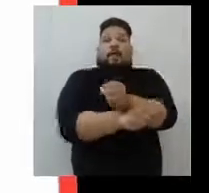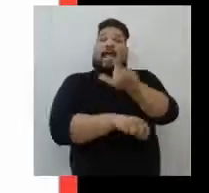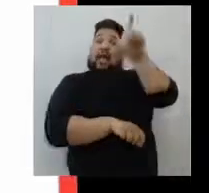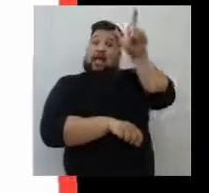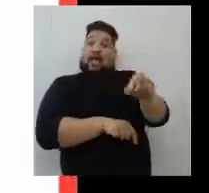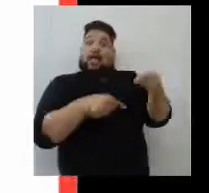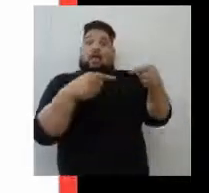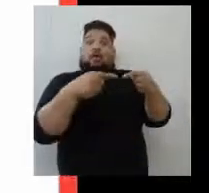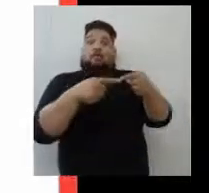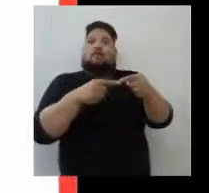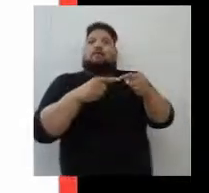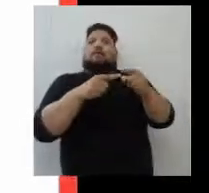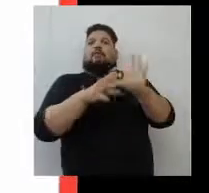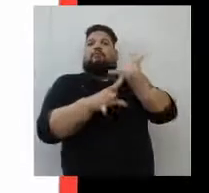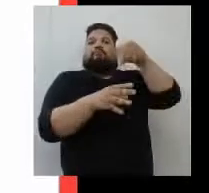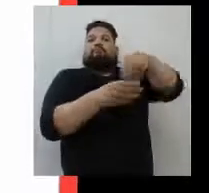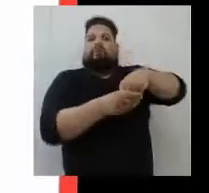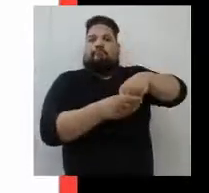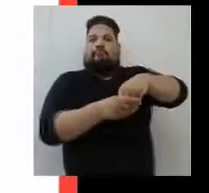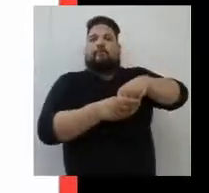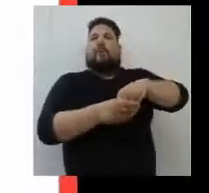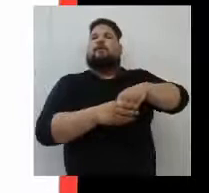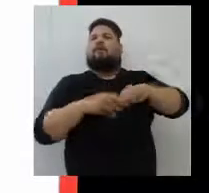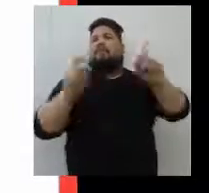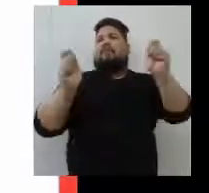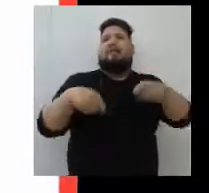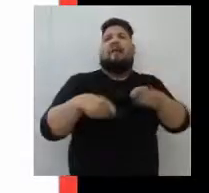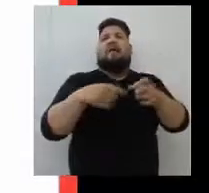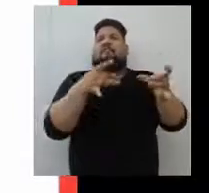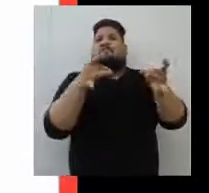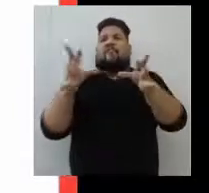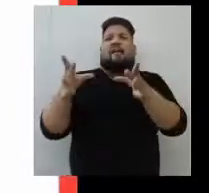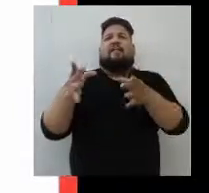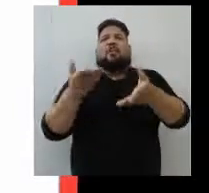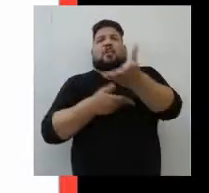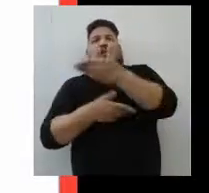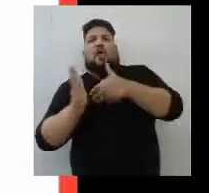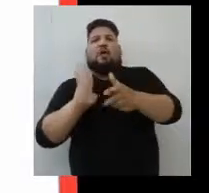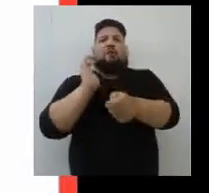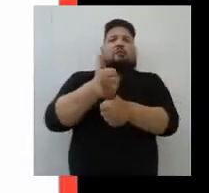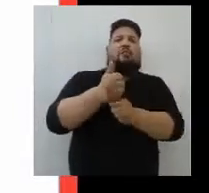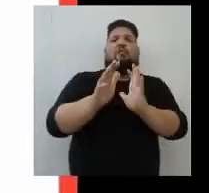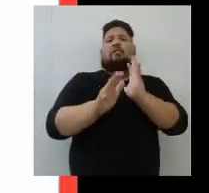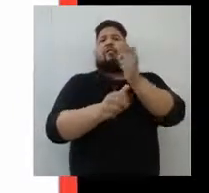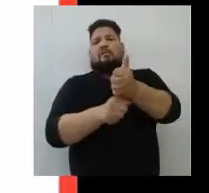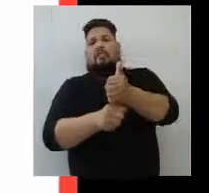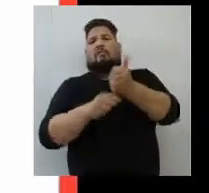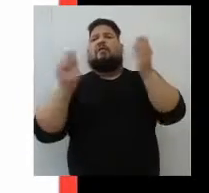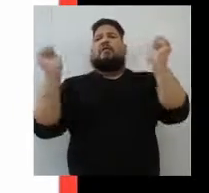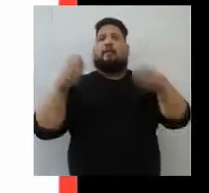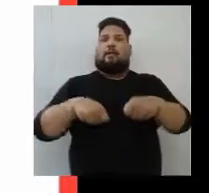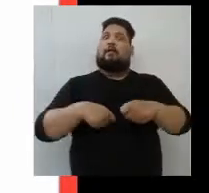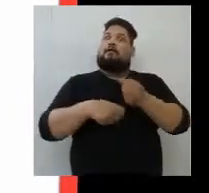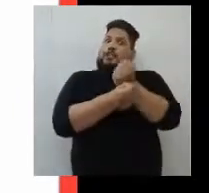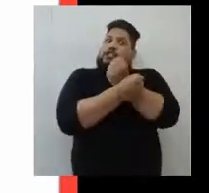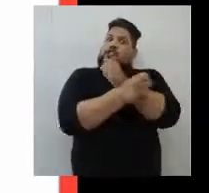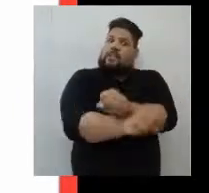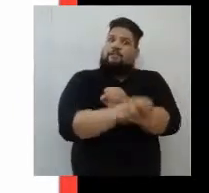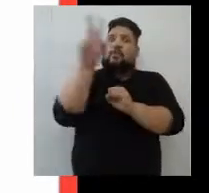uma peça que poderia ser substituída, vendida, trocada. A história da escravidão, ela é real,